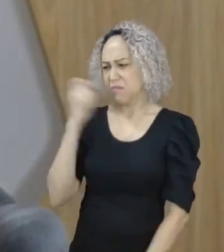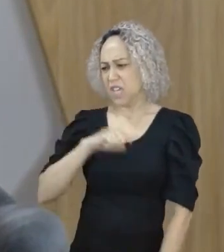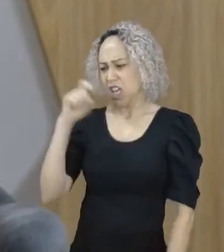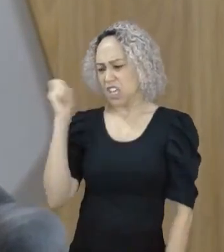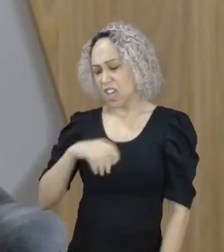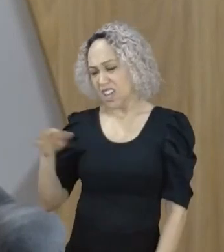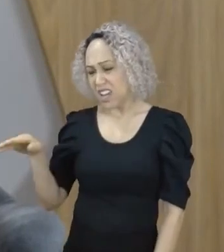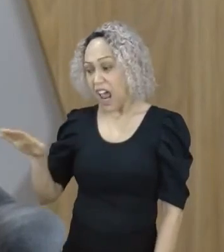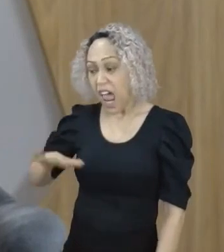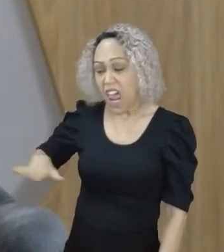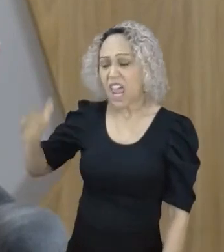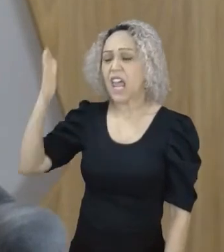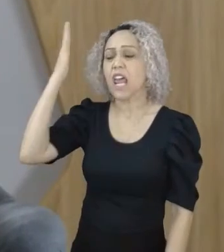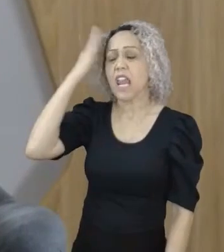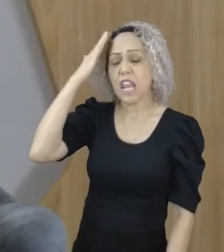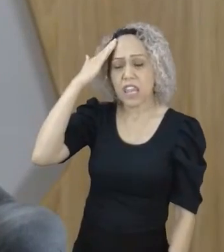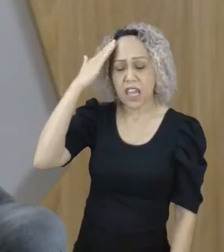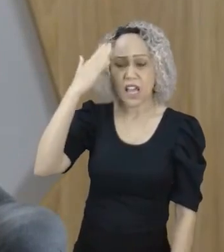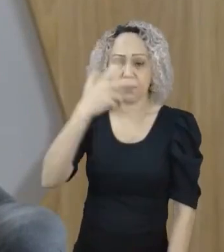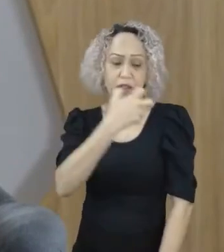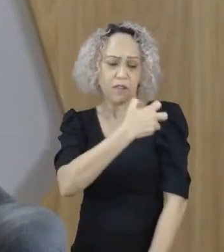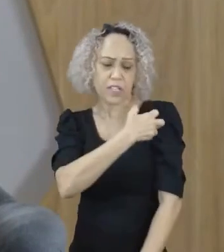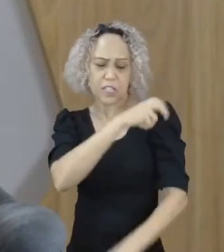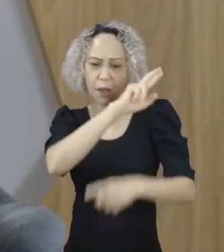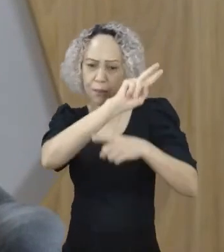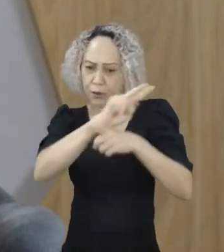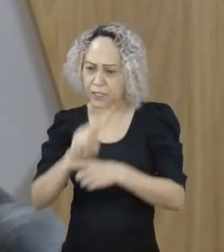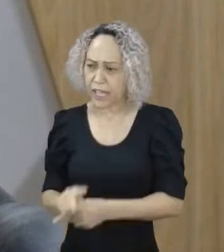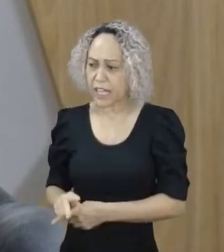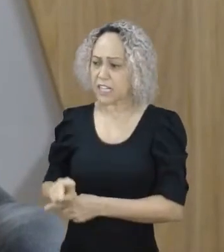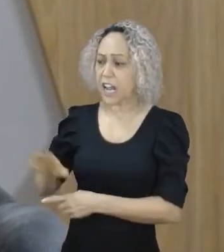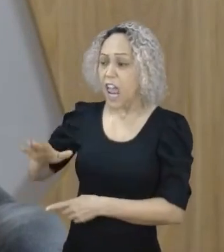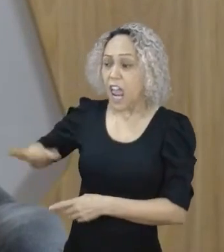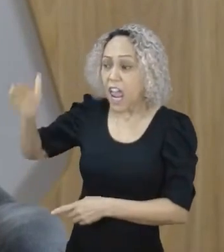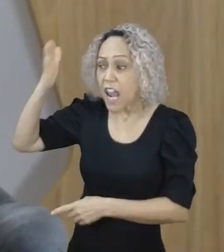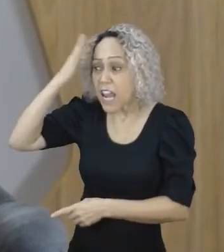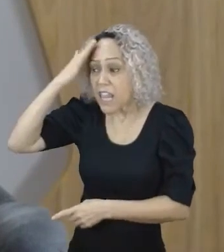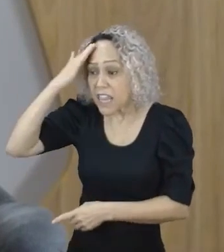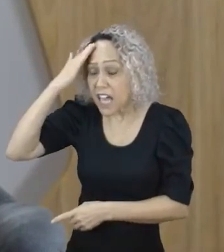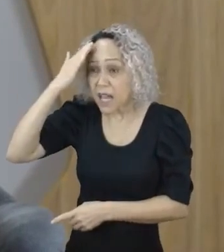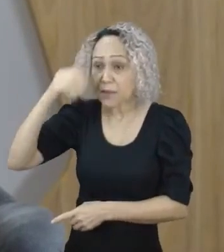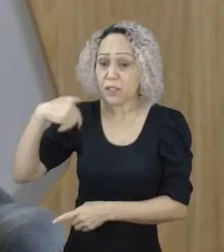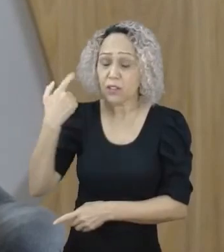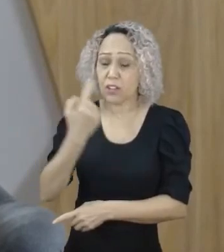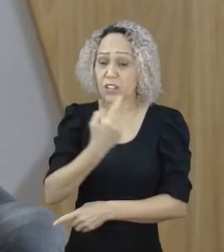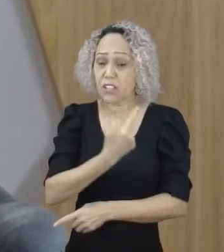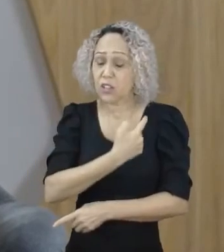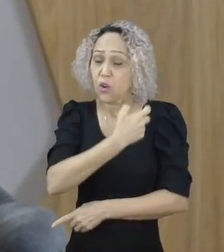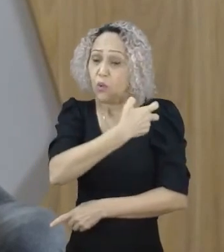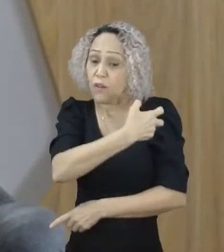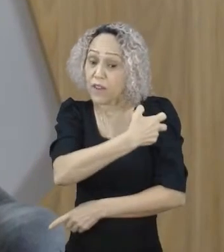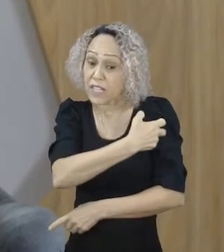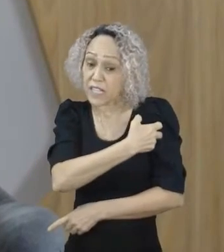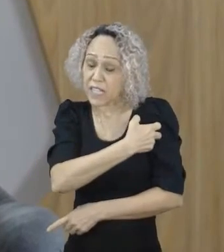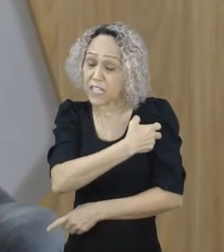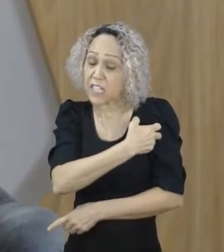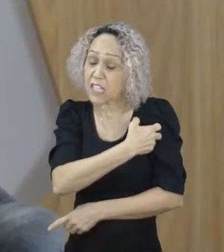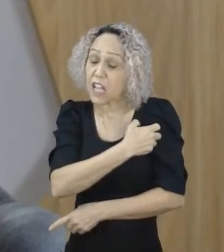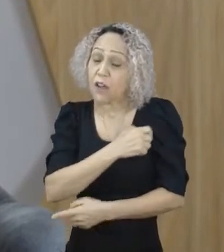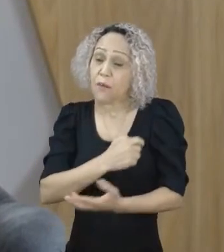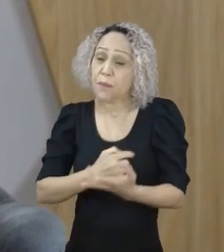tínhamos banido todas essas doenças em nosso país, eles sabem que não vacinar